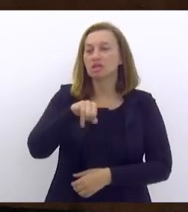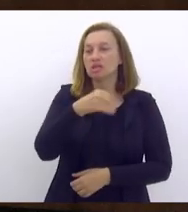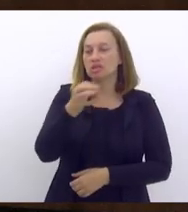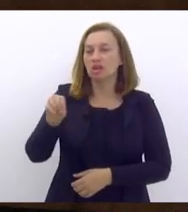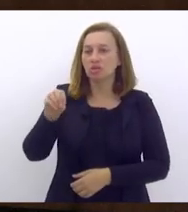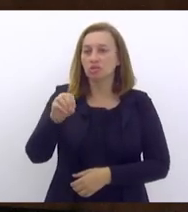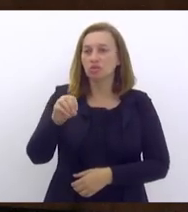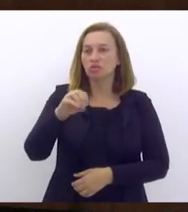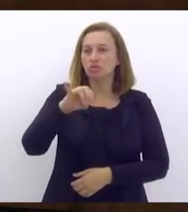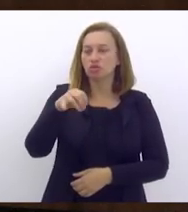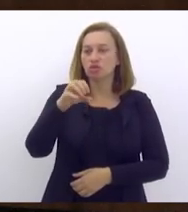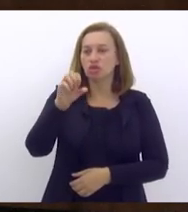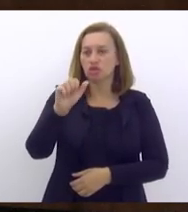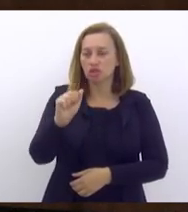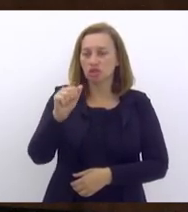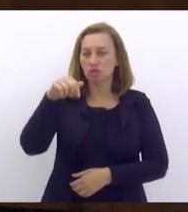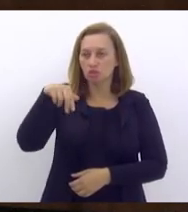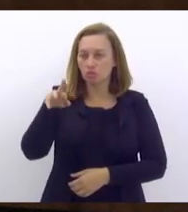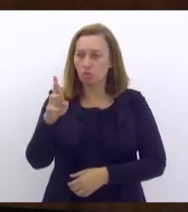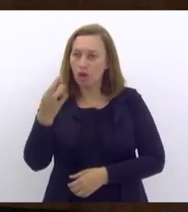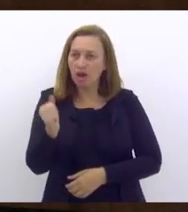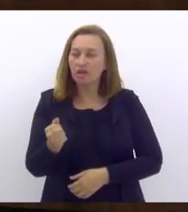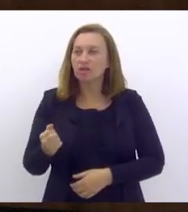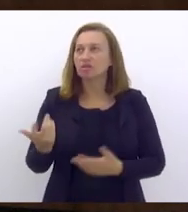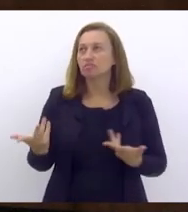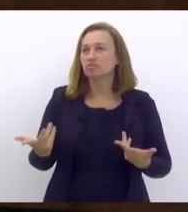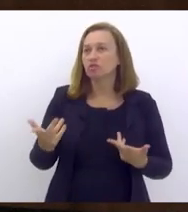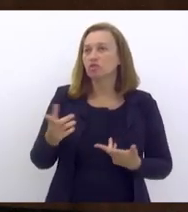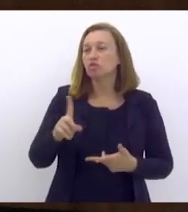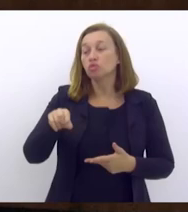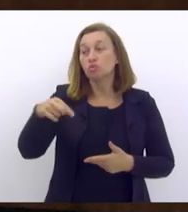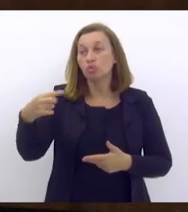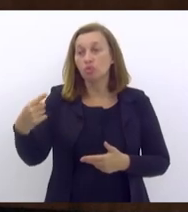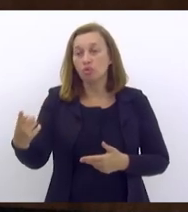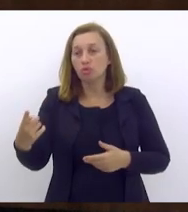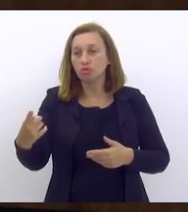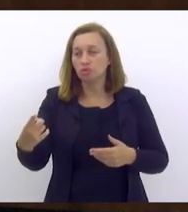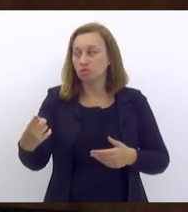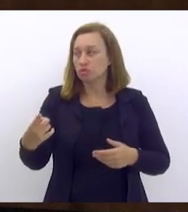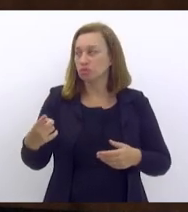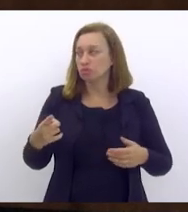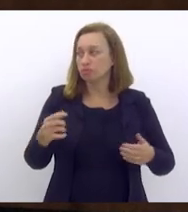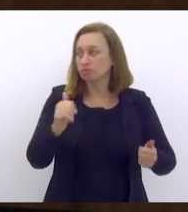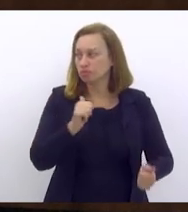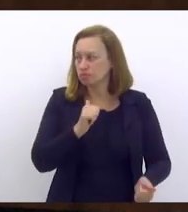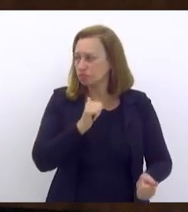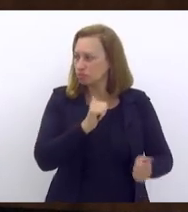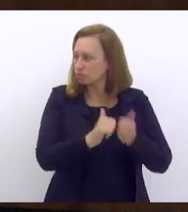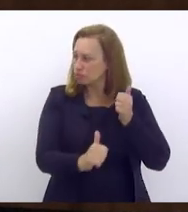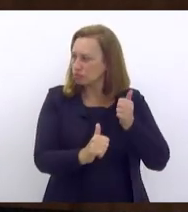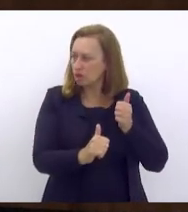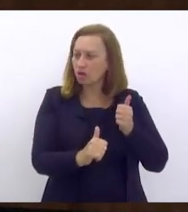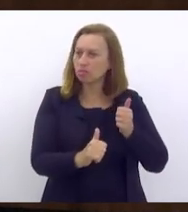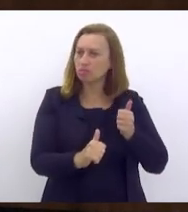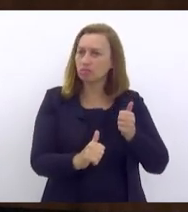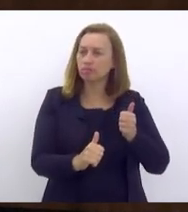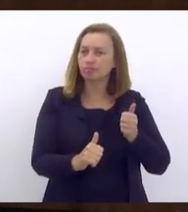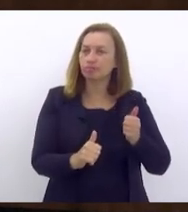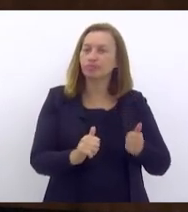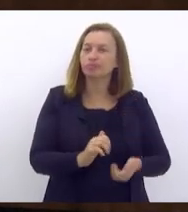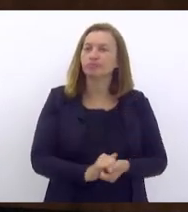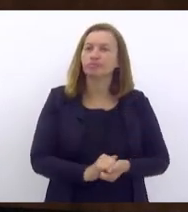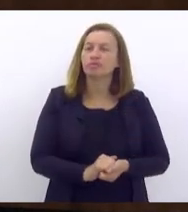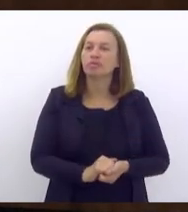dia 22 de... espero que no próximo jogo nós já possamos estar lá. E